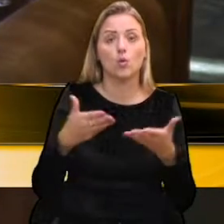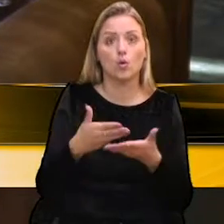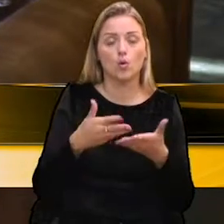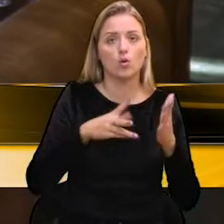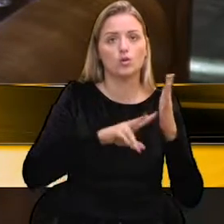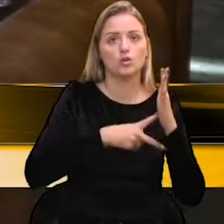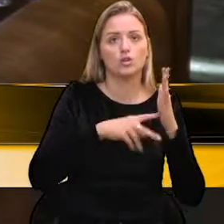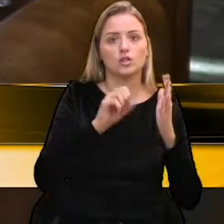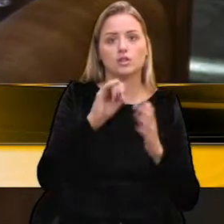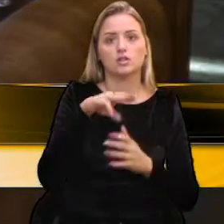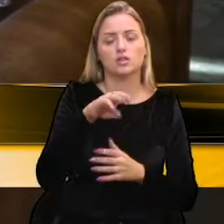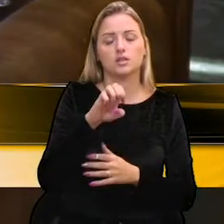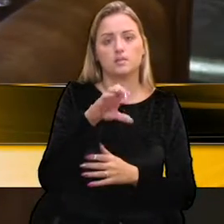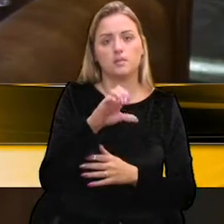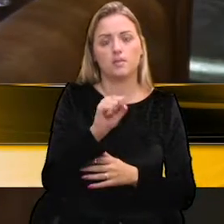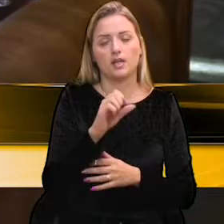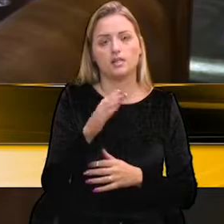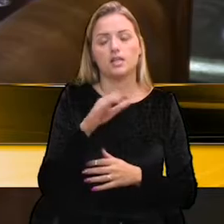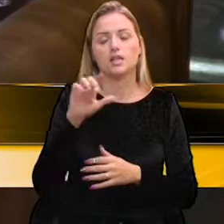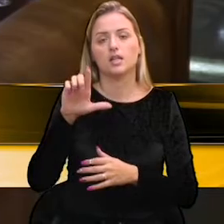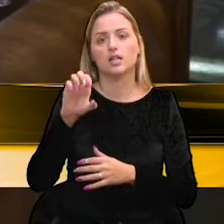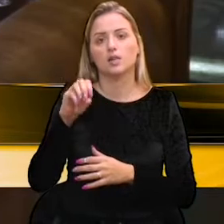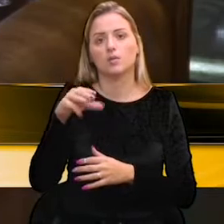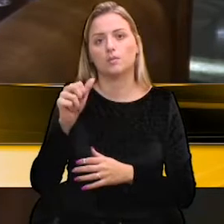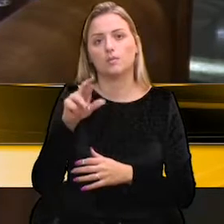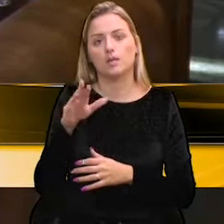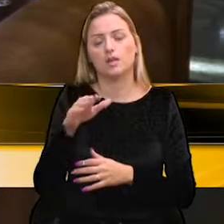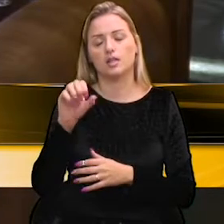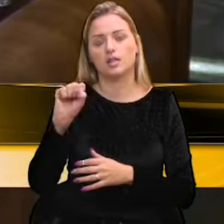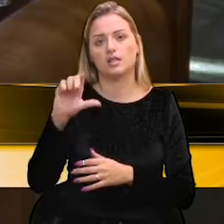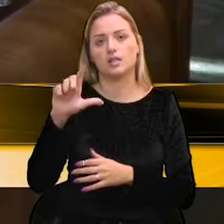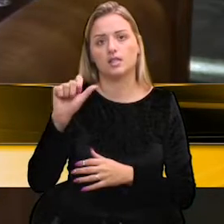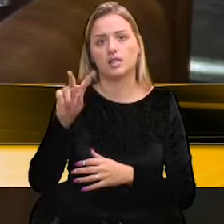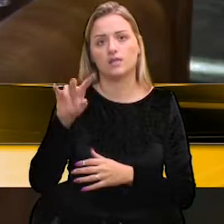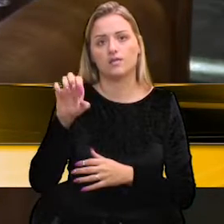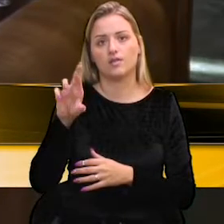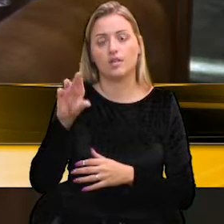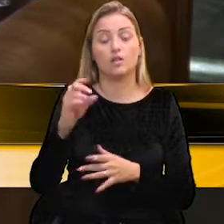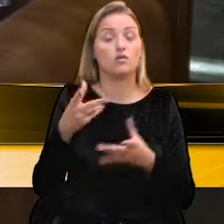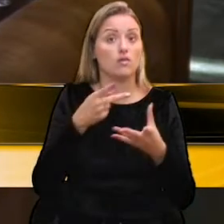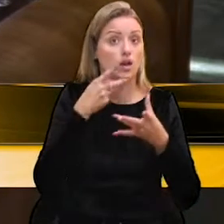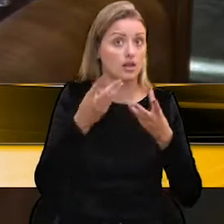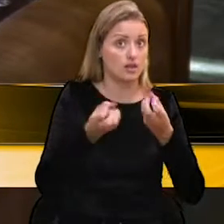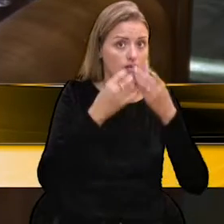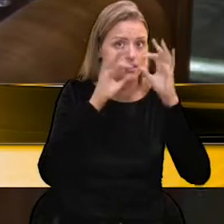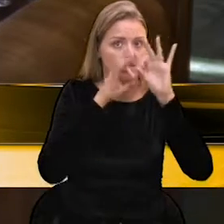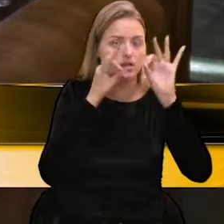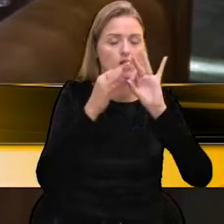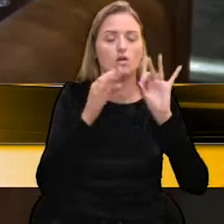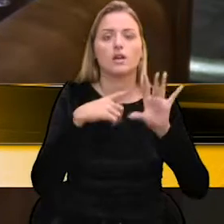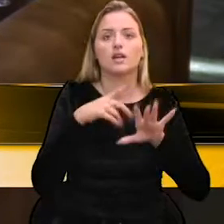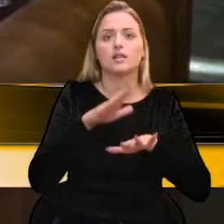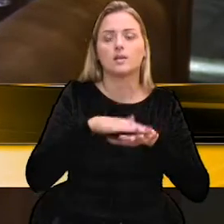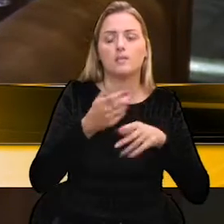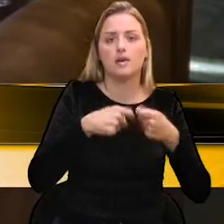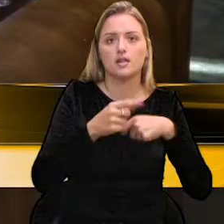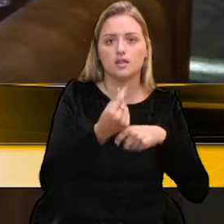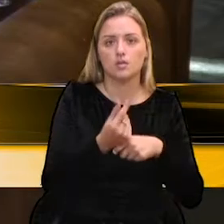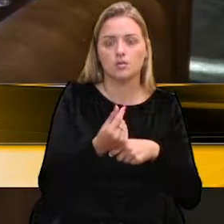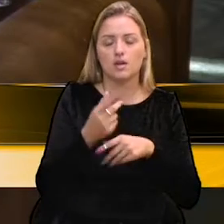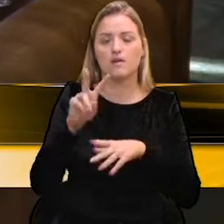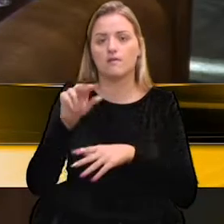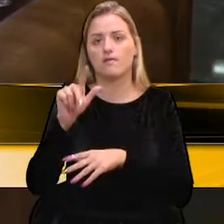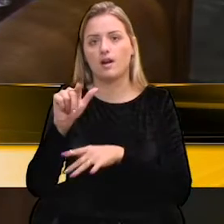do CIMEX, o Reomar Slaviero, que fala que o evento, sem sombra de dúvidas, né, movimenta a economia, gera empregos